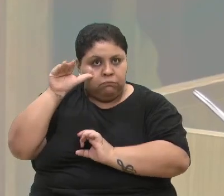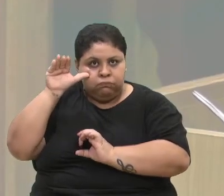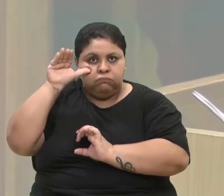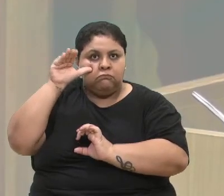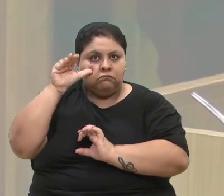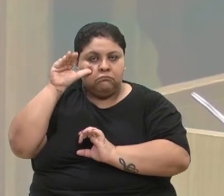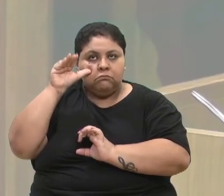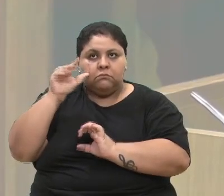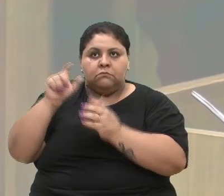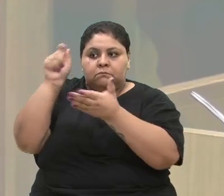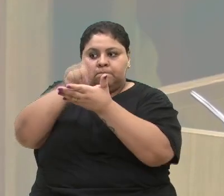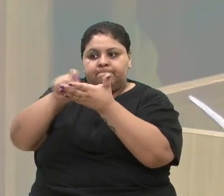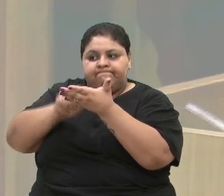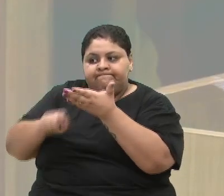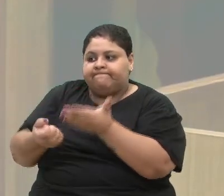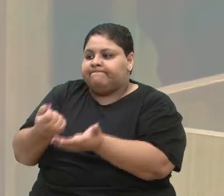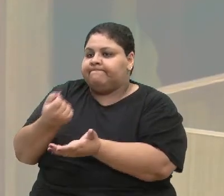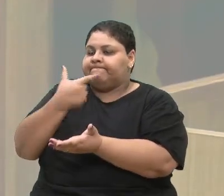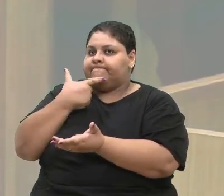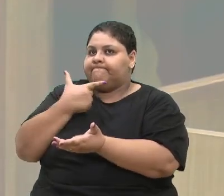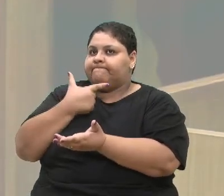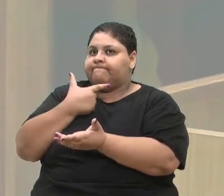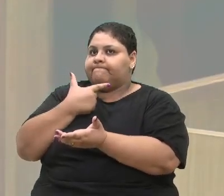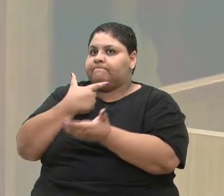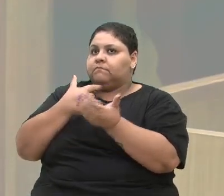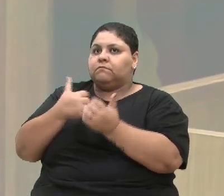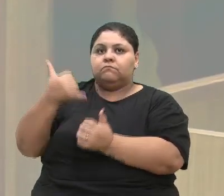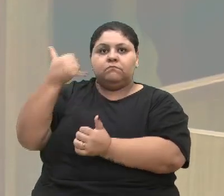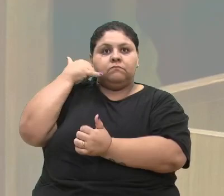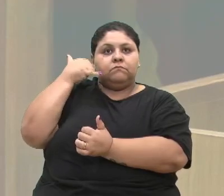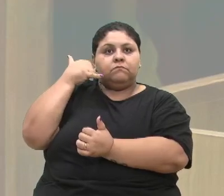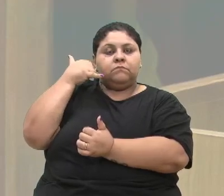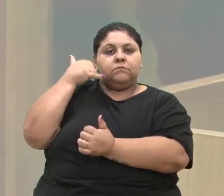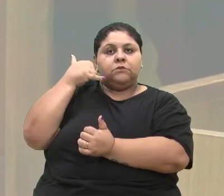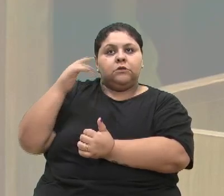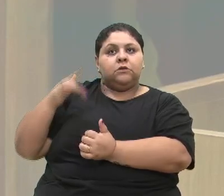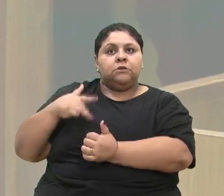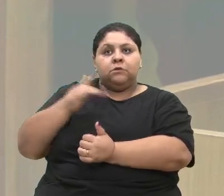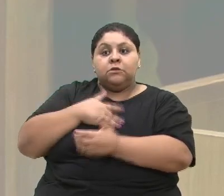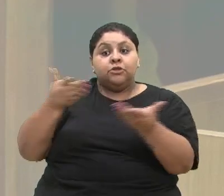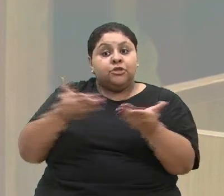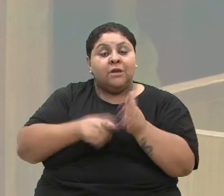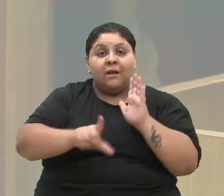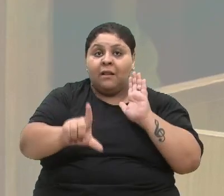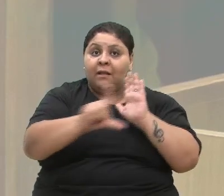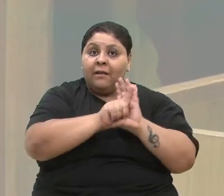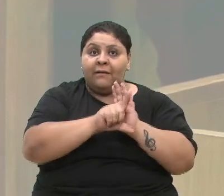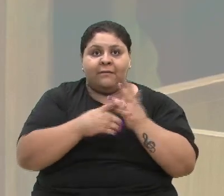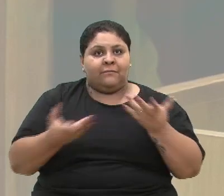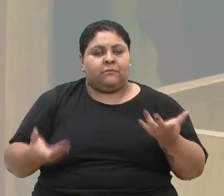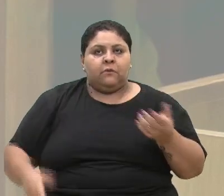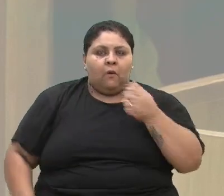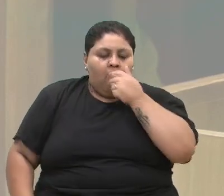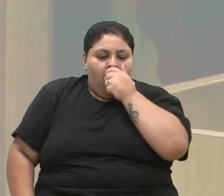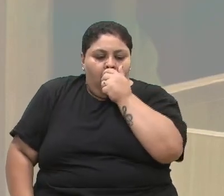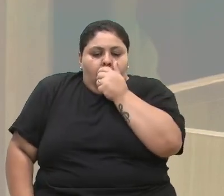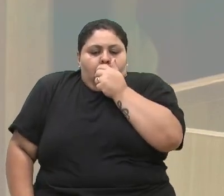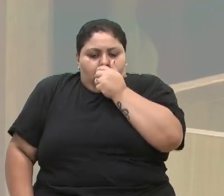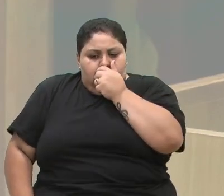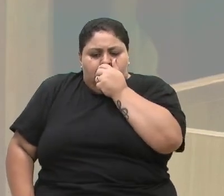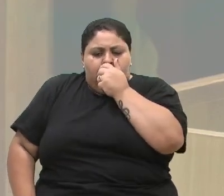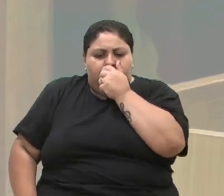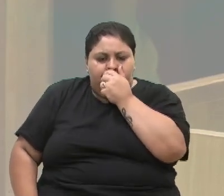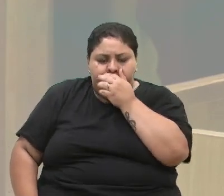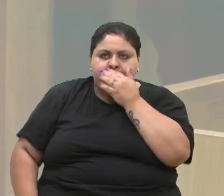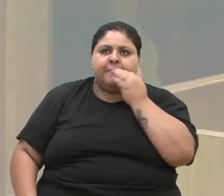para a prescrição medicamentosa no âmbito da telemedicina. Já existe lei, colegas? Já existe lei para isso.